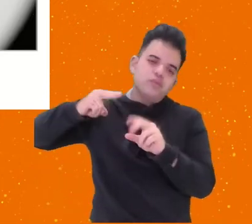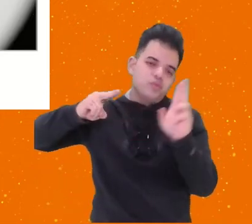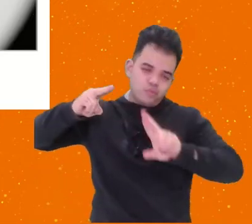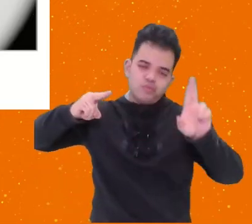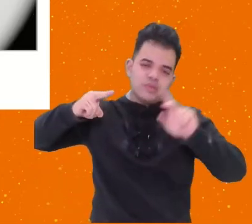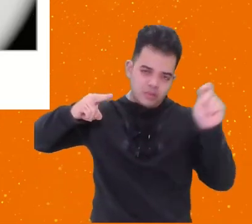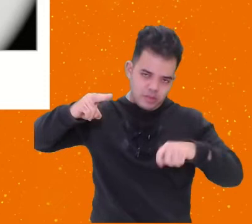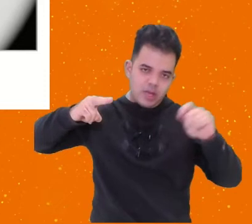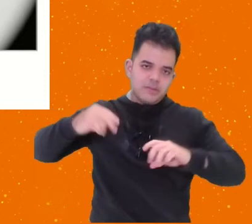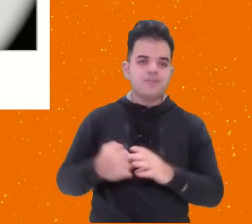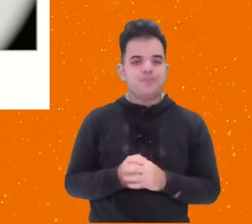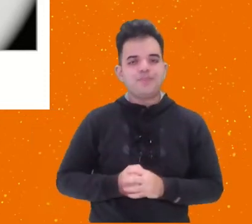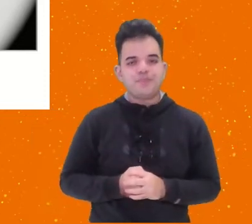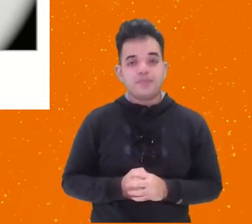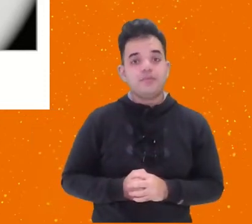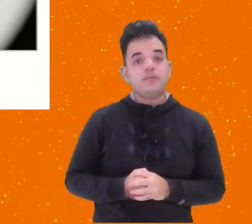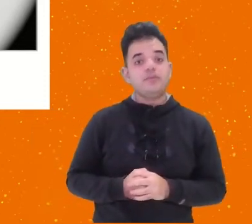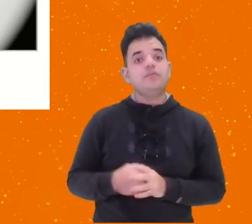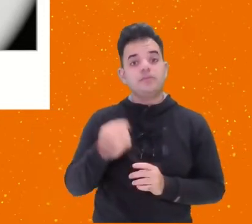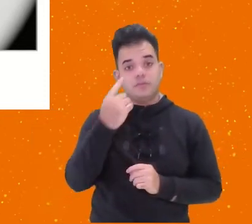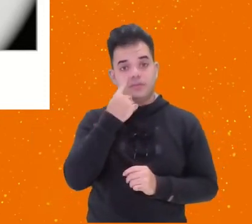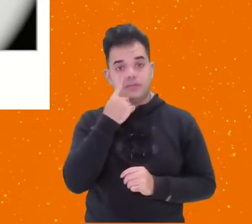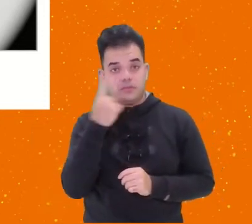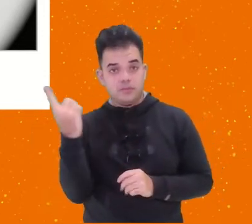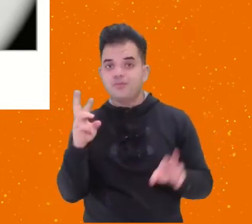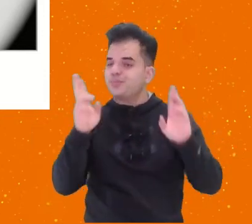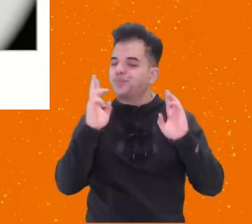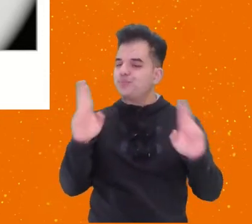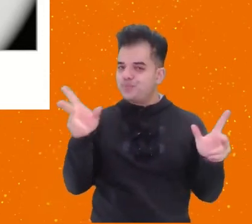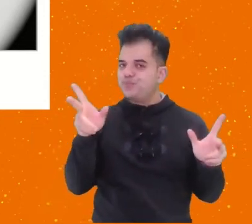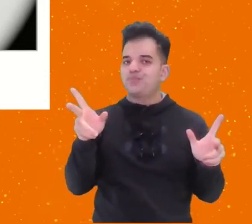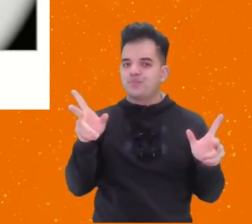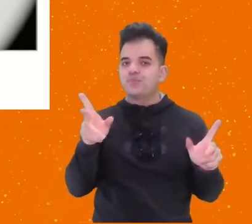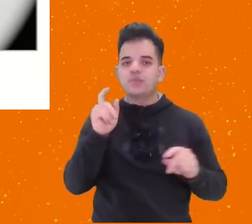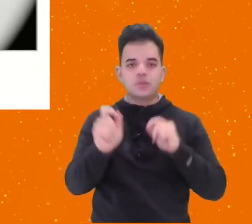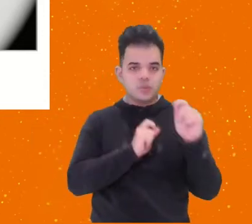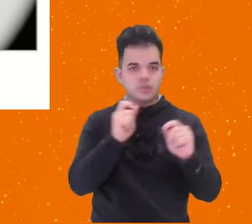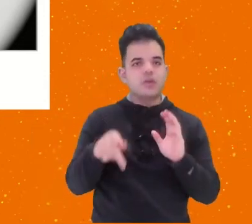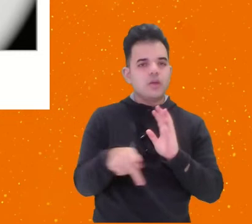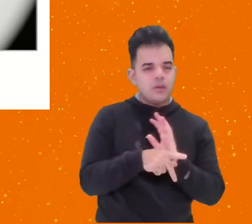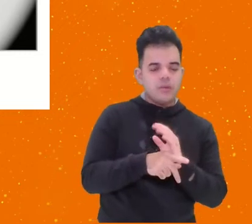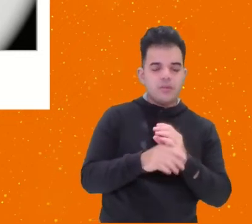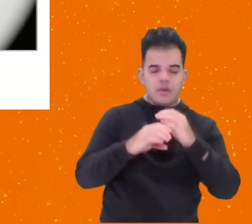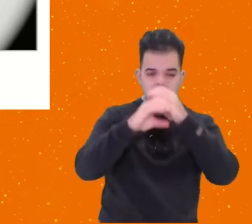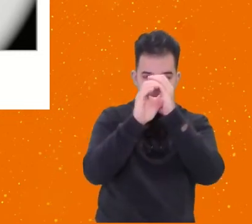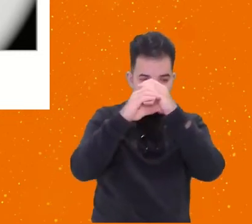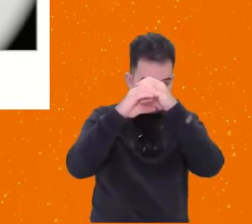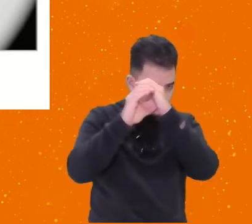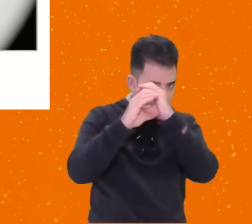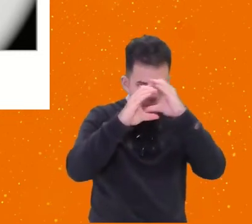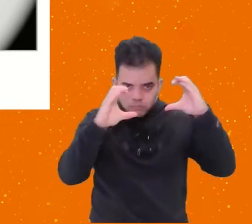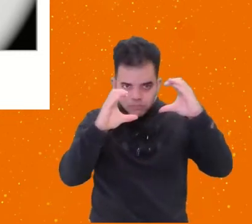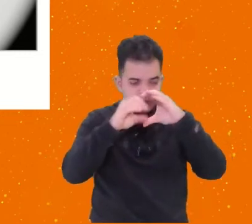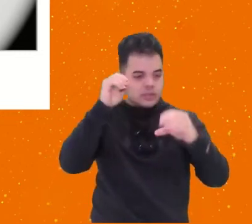né? Aqui está uma diferença muito interessante desse bocal, né? Porque a gente está falando em sensores grandes e tal, essas